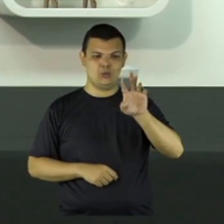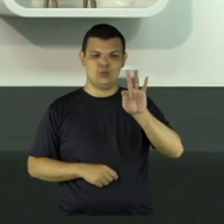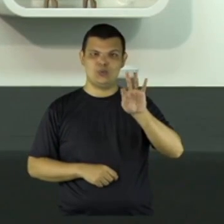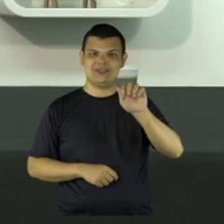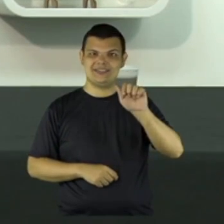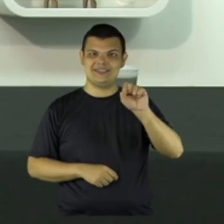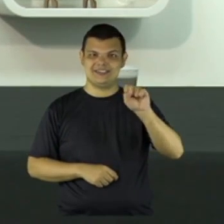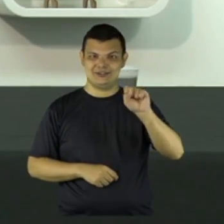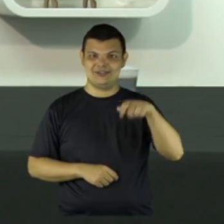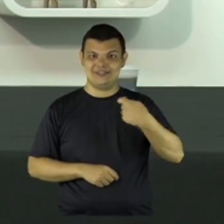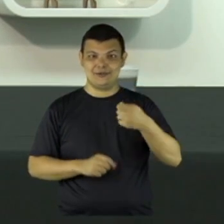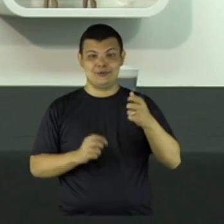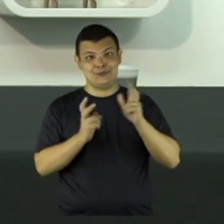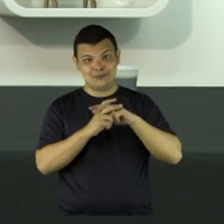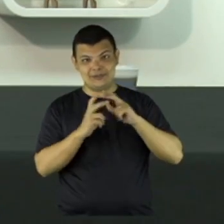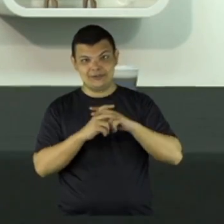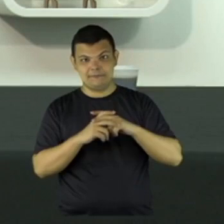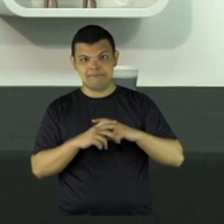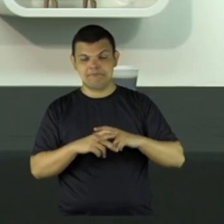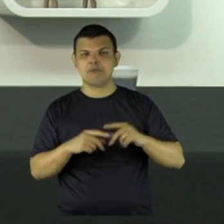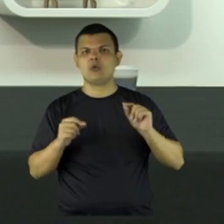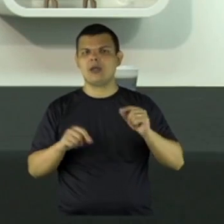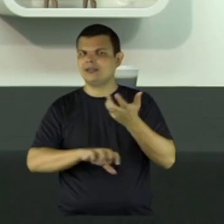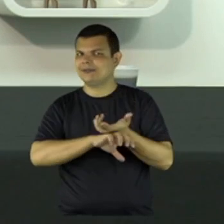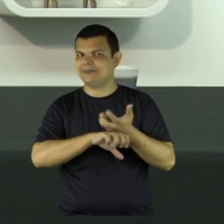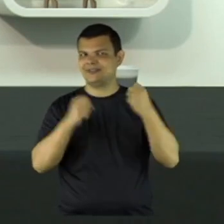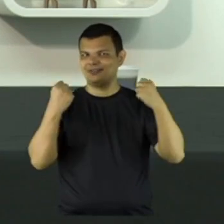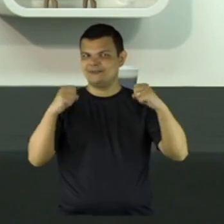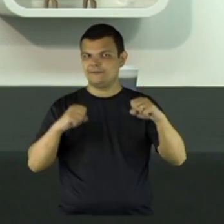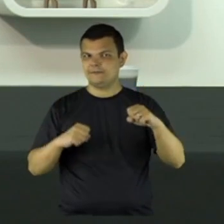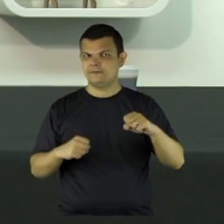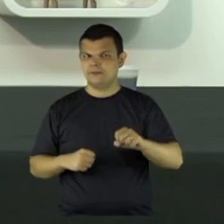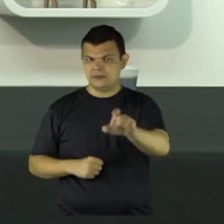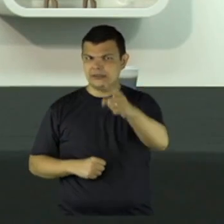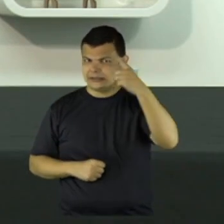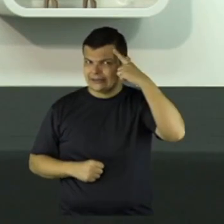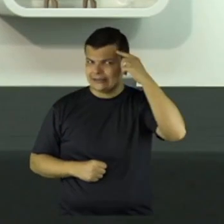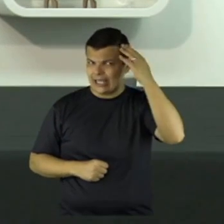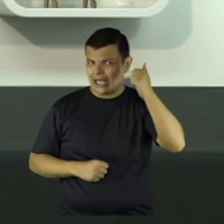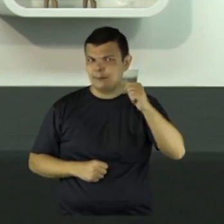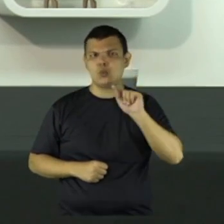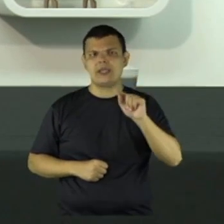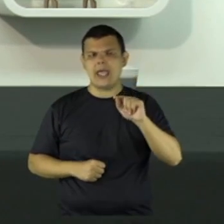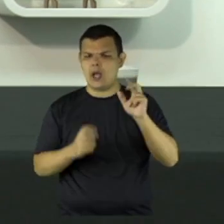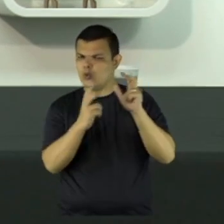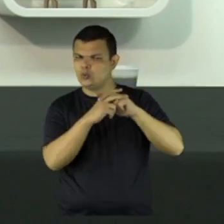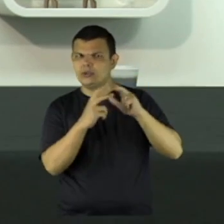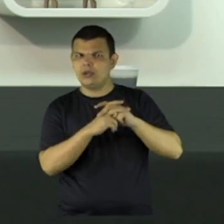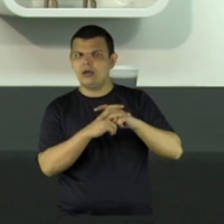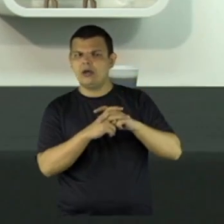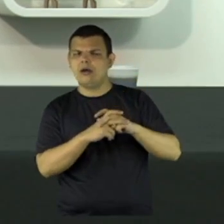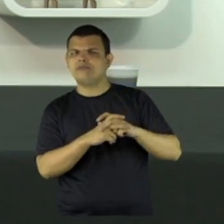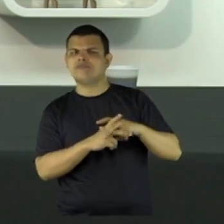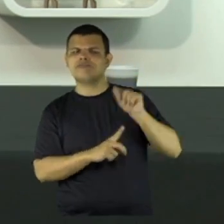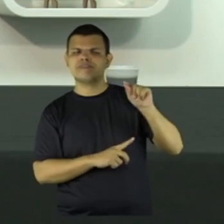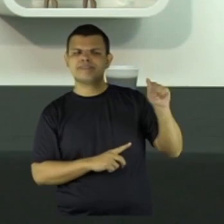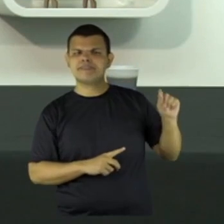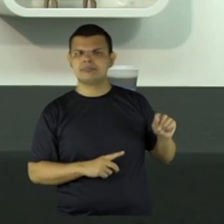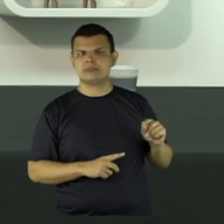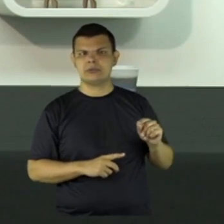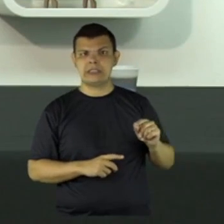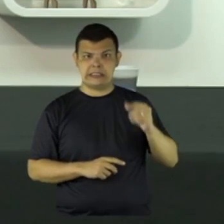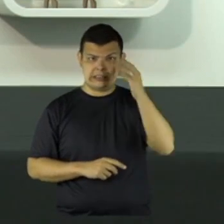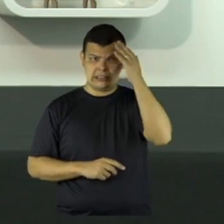Educação Física, certo? Você sabe o que é uma luta? Você lembra o que são as lutas? Você